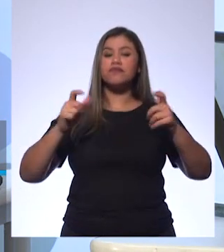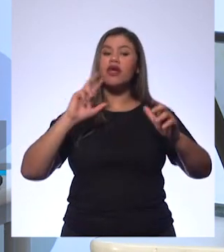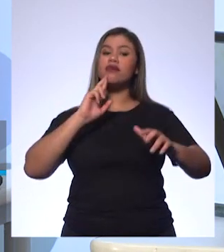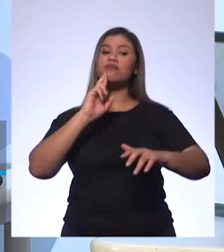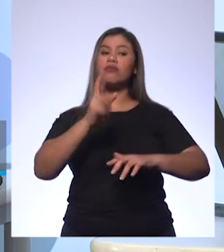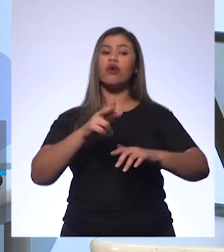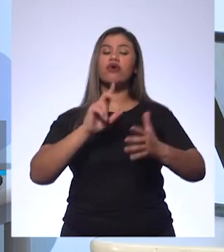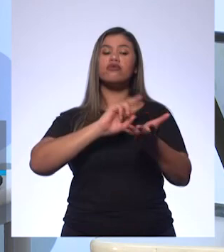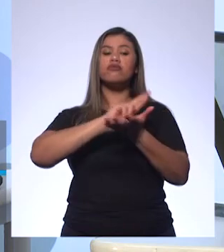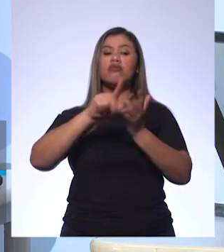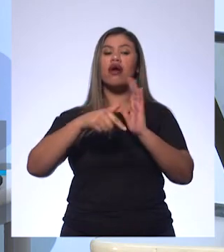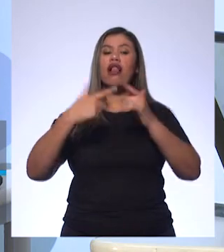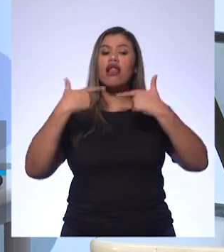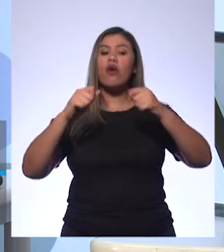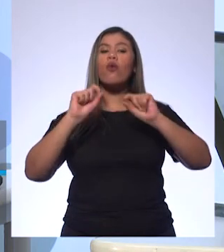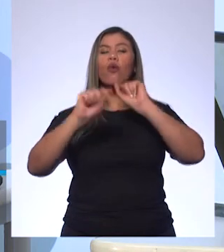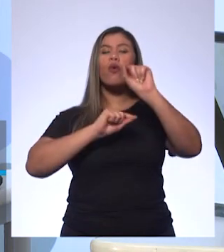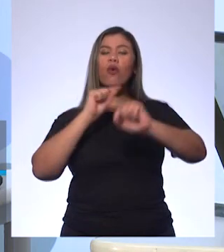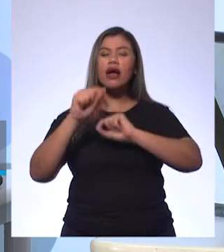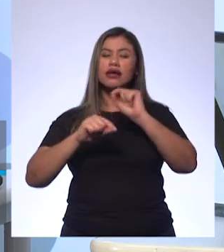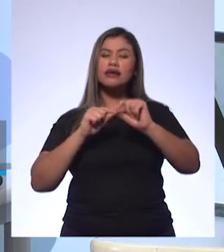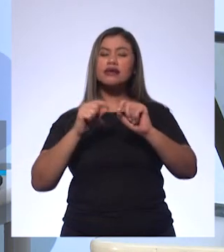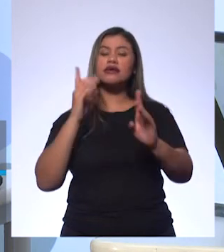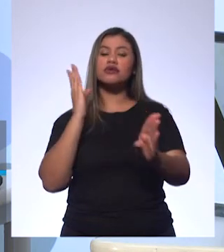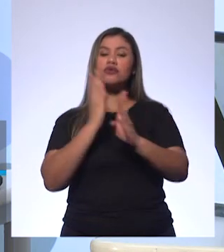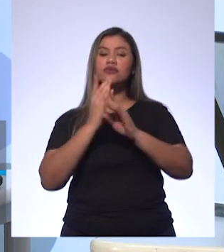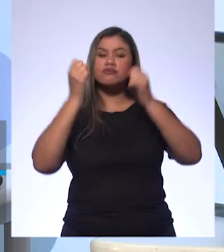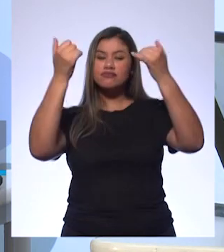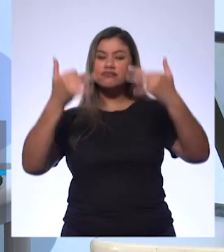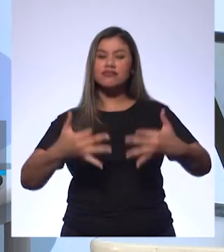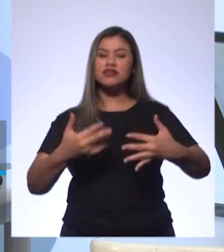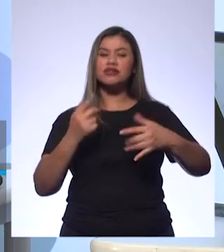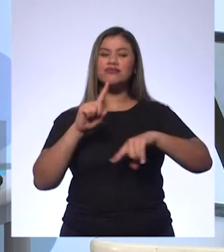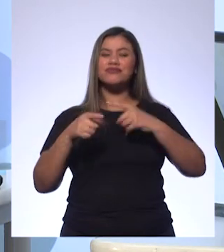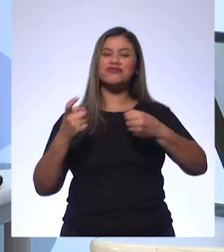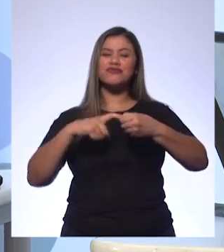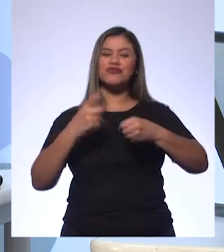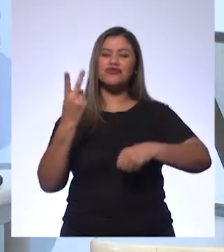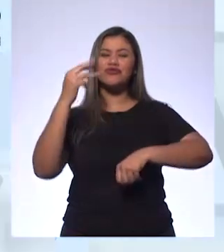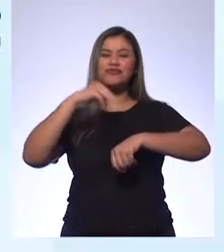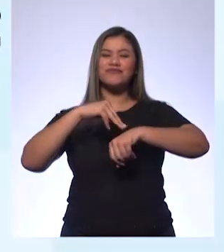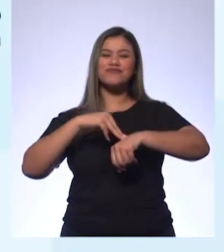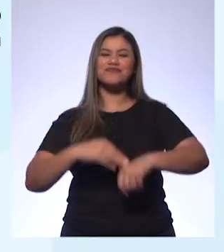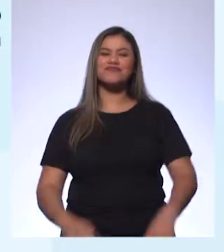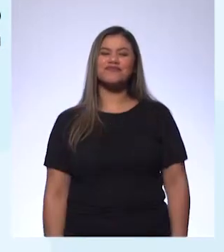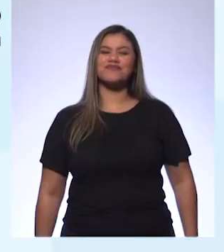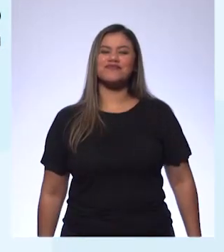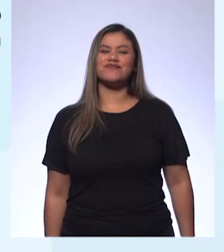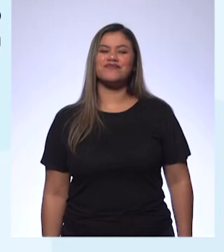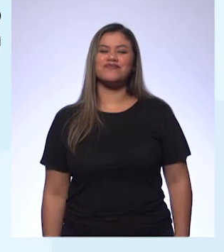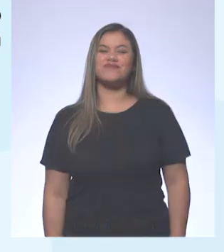que é a variação linguística que nós temos aqui? E tenta aí justificar, tá bom? Já voltamos. 2 minutinhos.